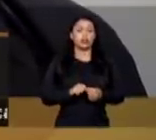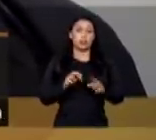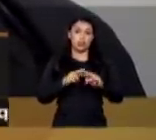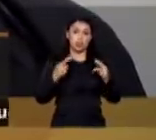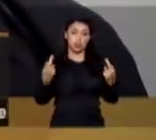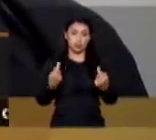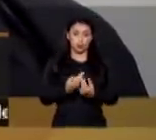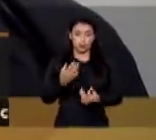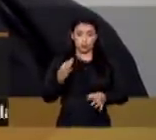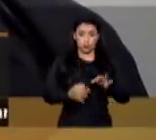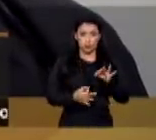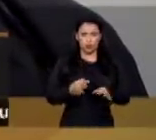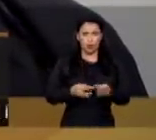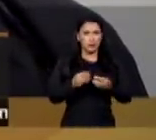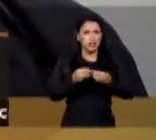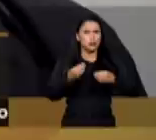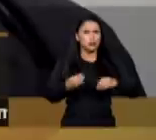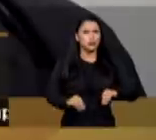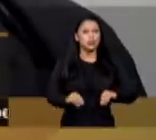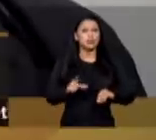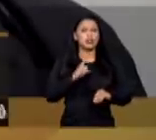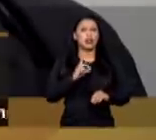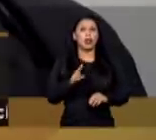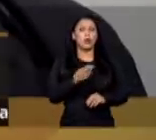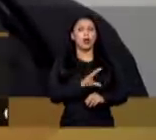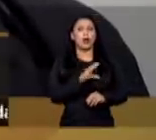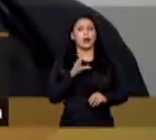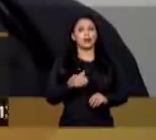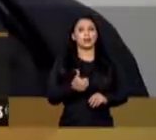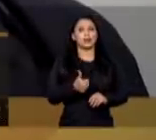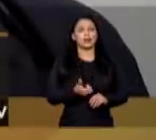se cogitar de prejudicialidade em relação ao HC